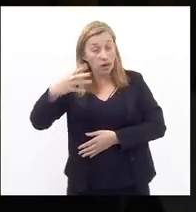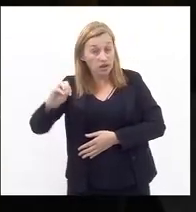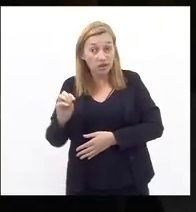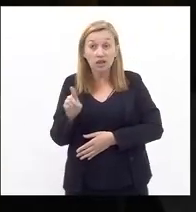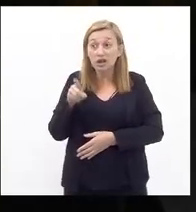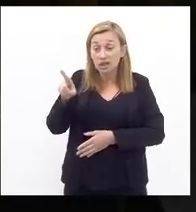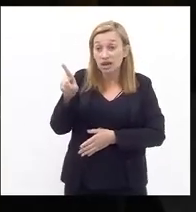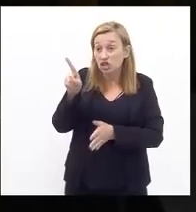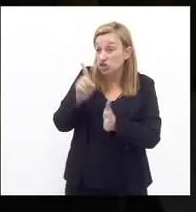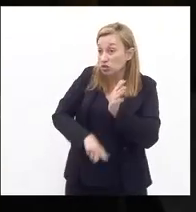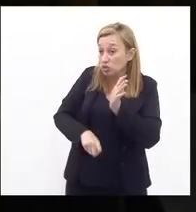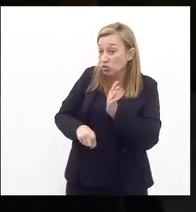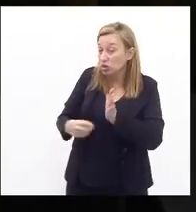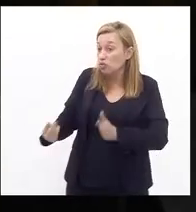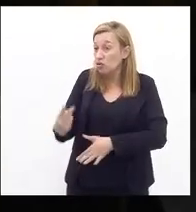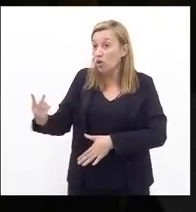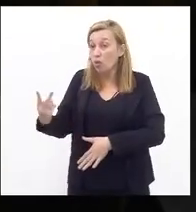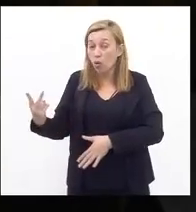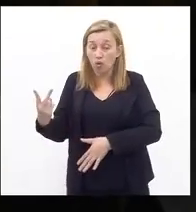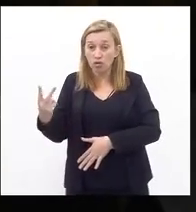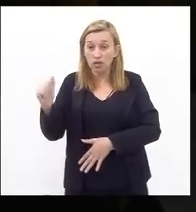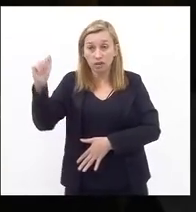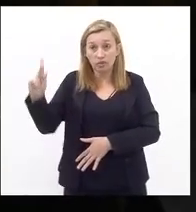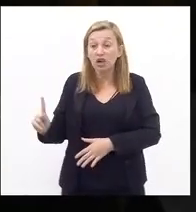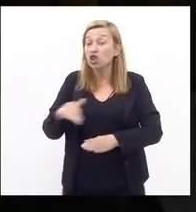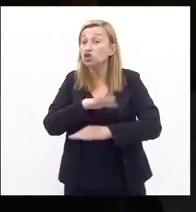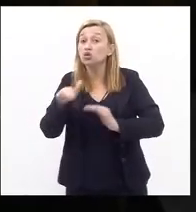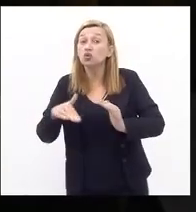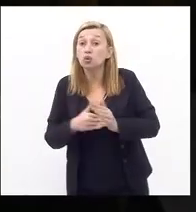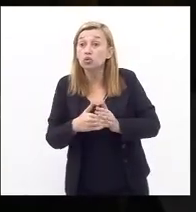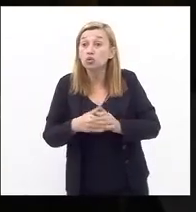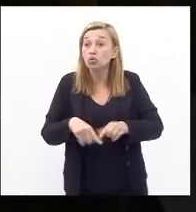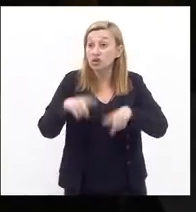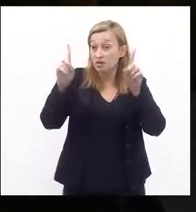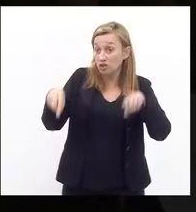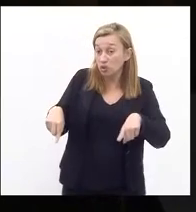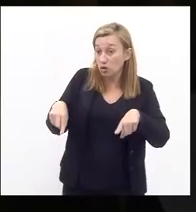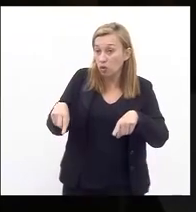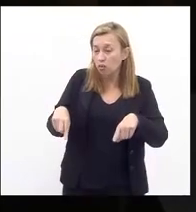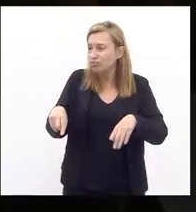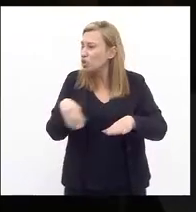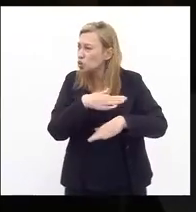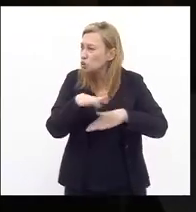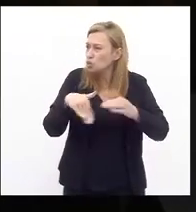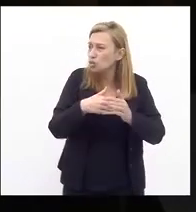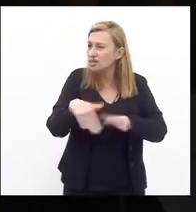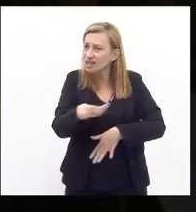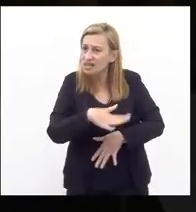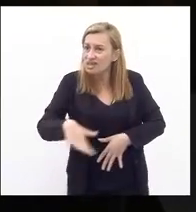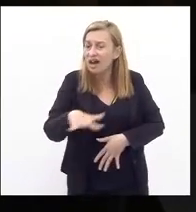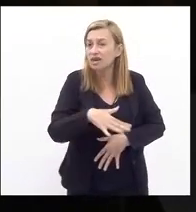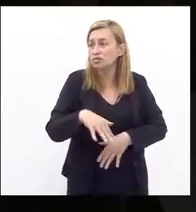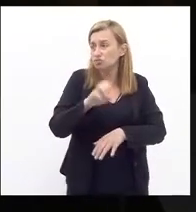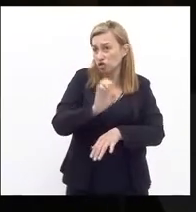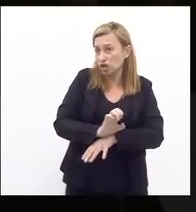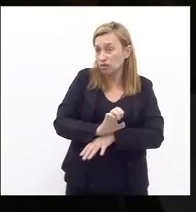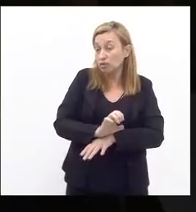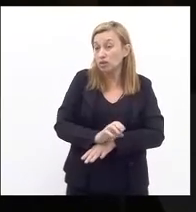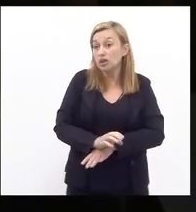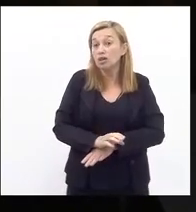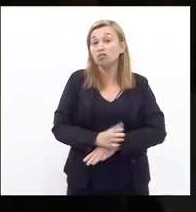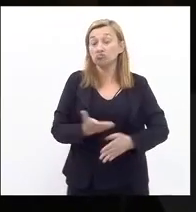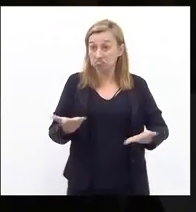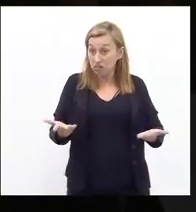reduz o valor das aposentadorias de todos os novos servidores de todas as áreas estão E